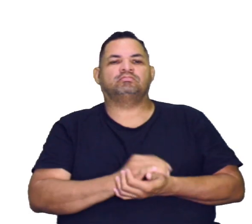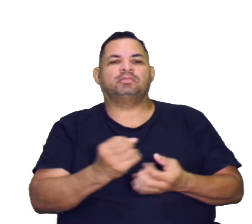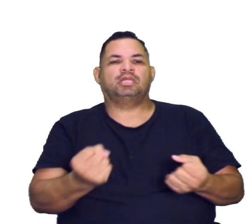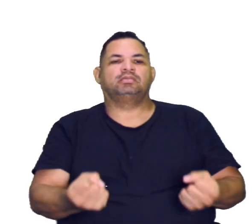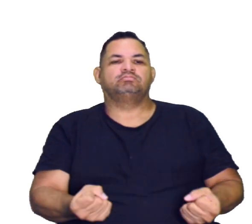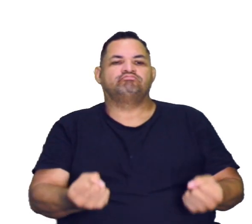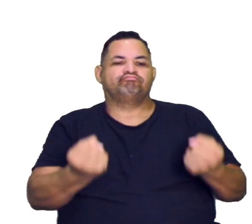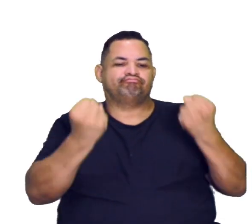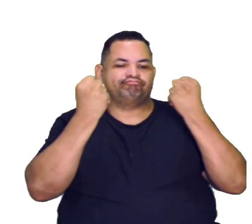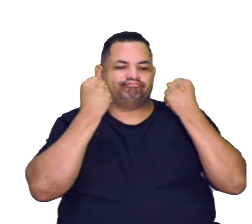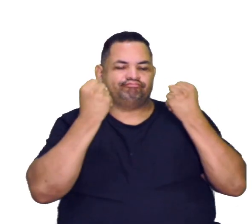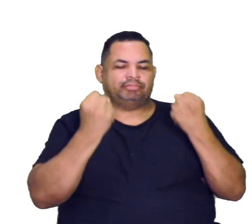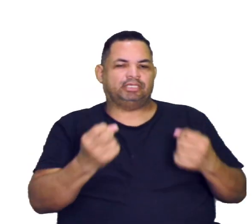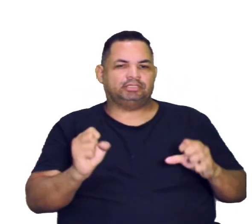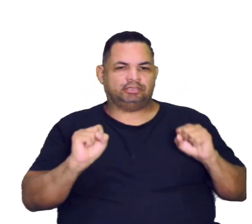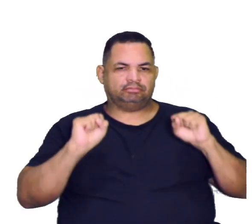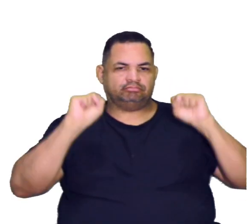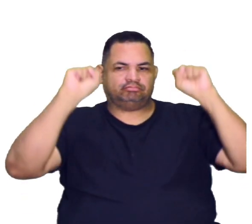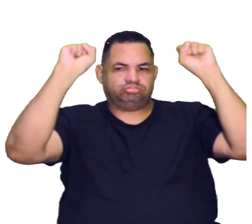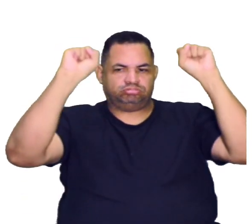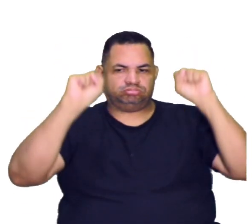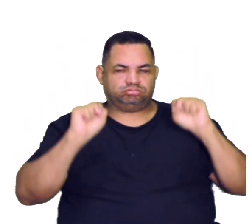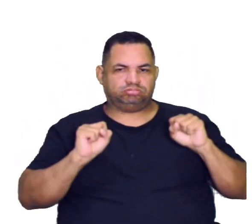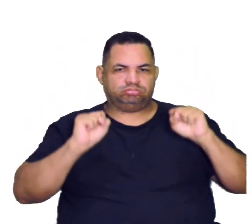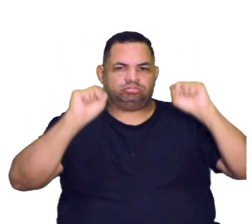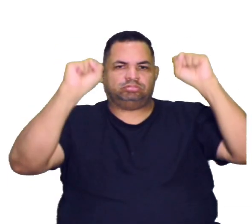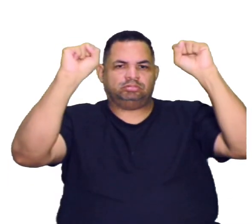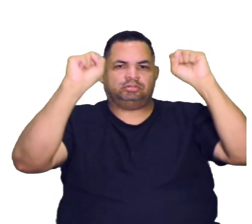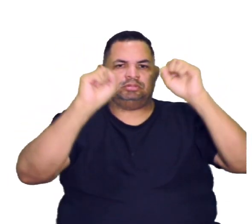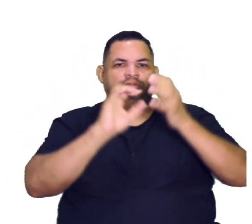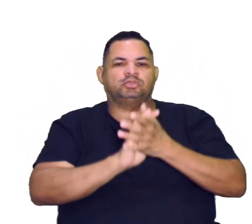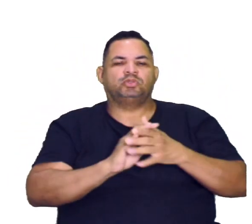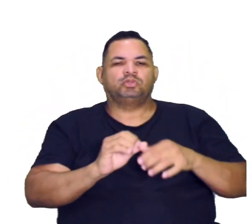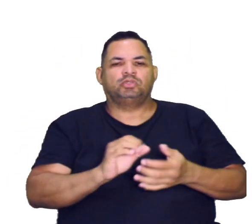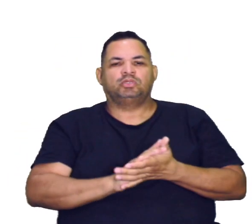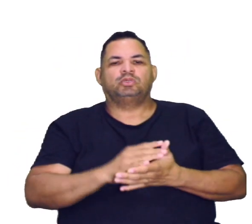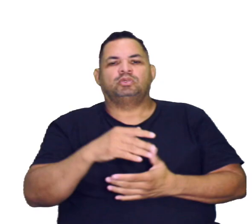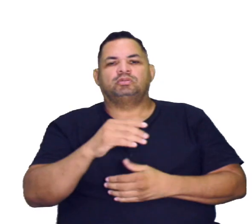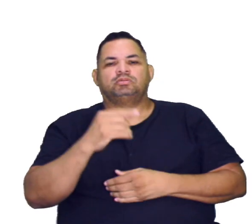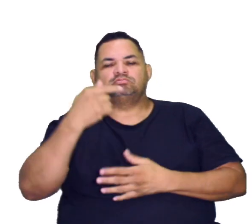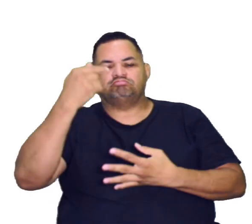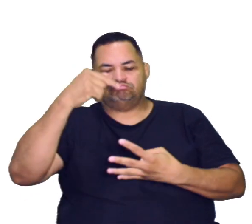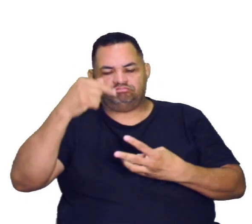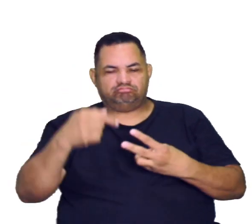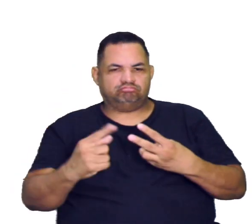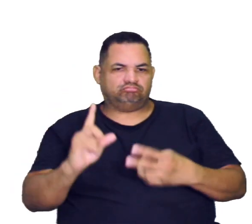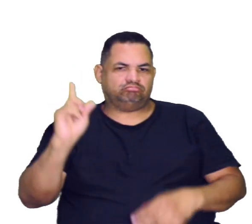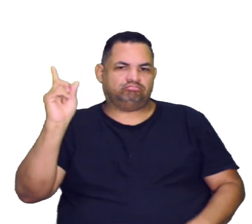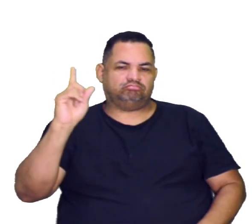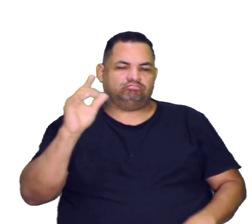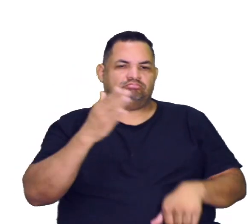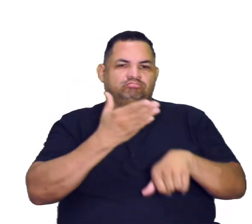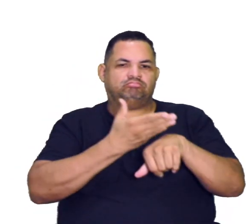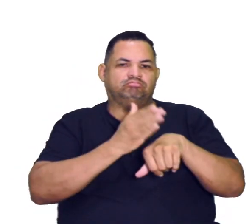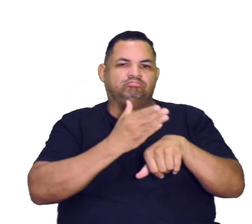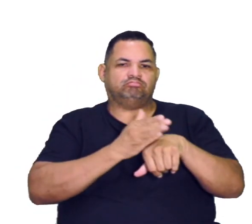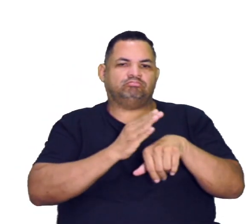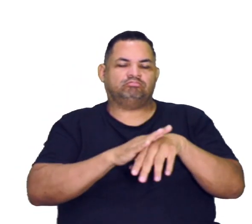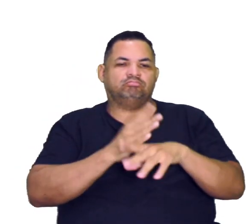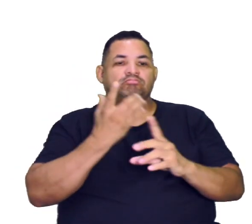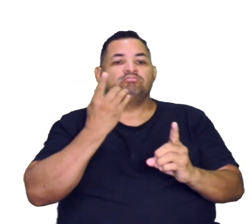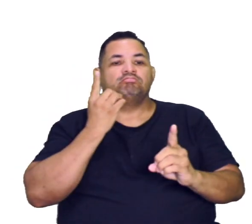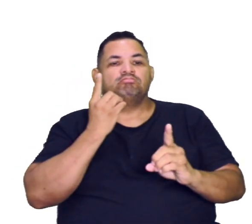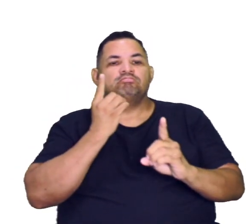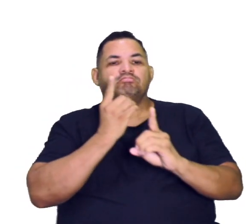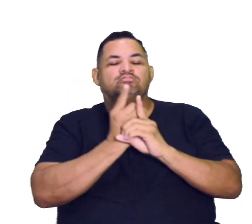levantamento de pesos e musculação, como o supino, o agachamento com peso, a rosca direta. São exercícios que você